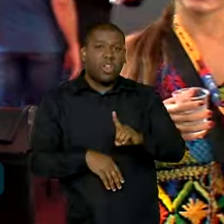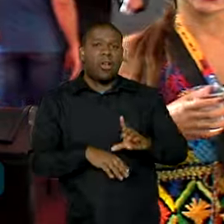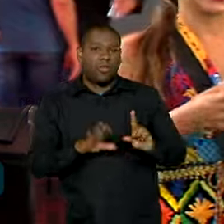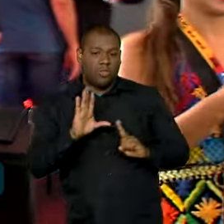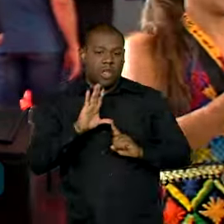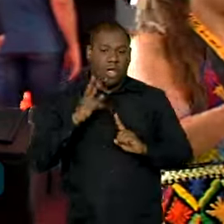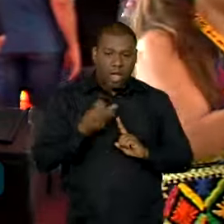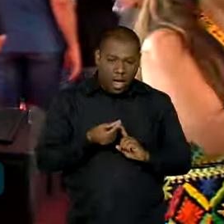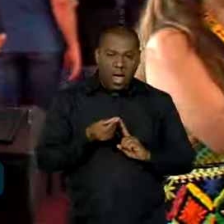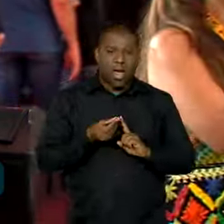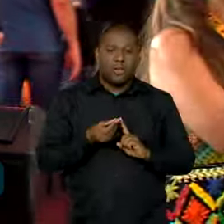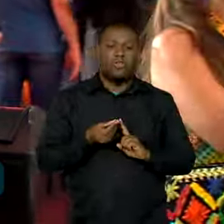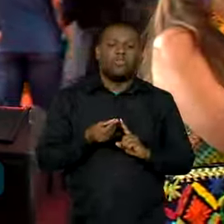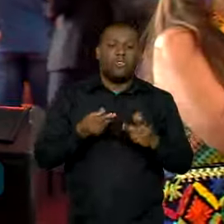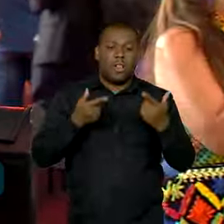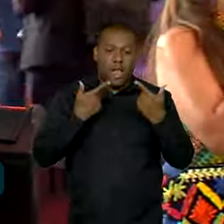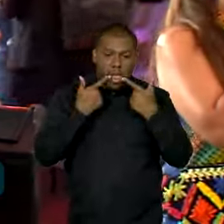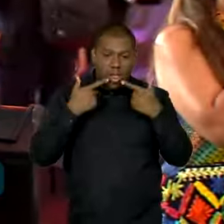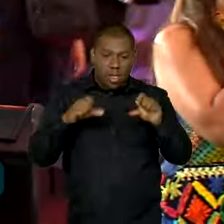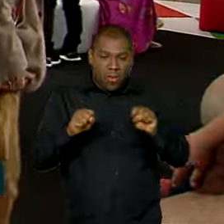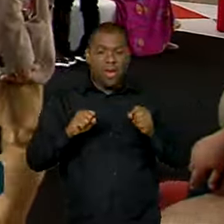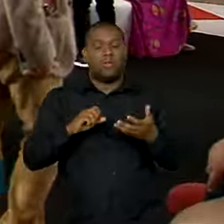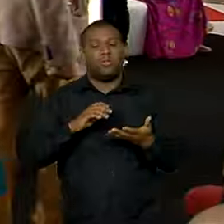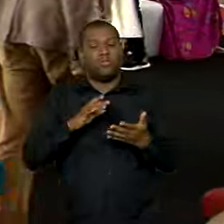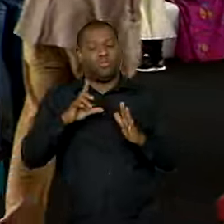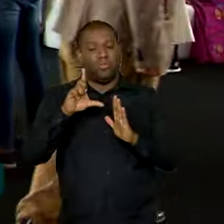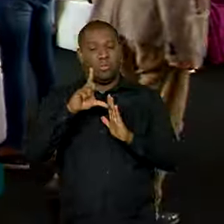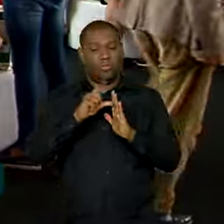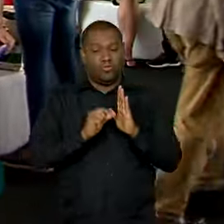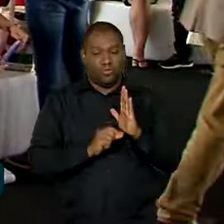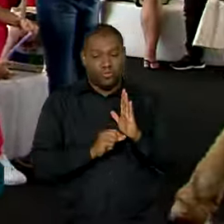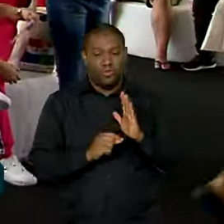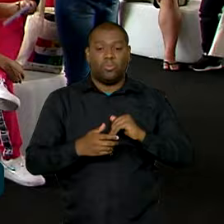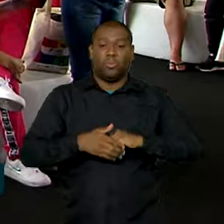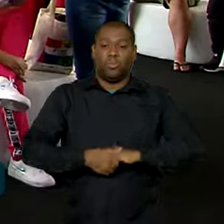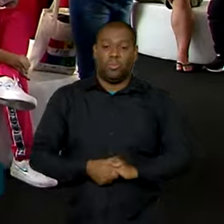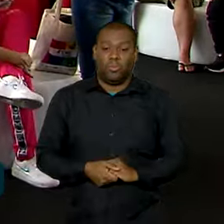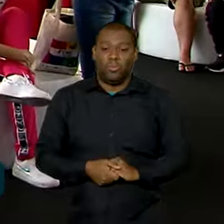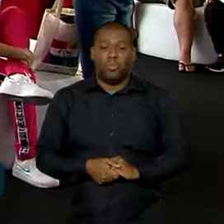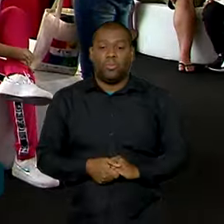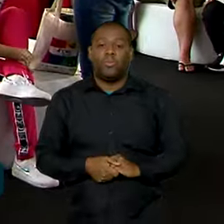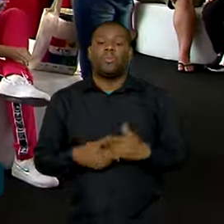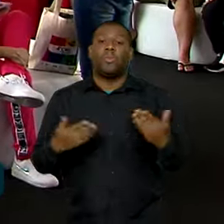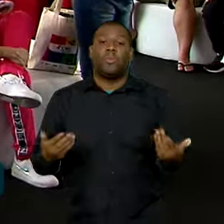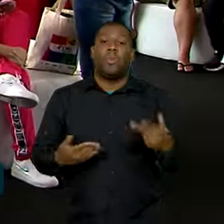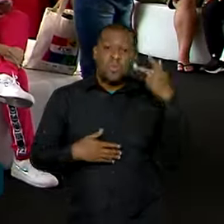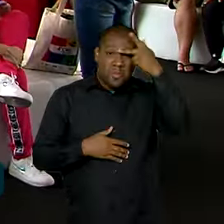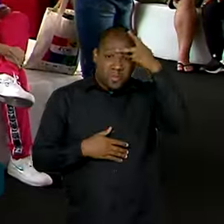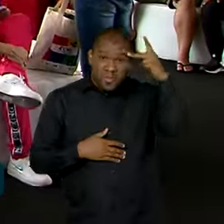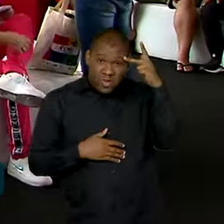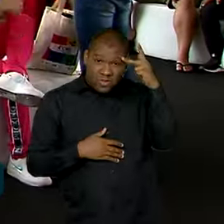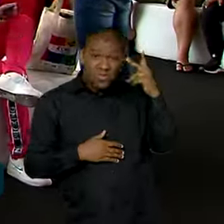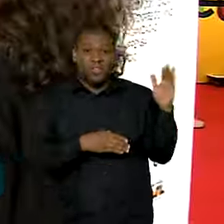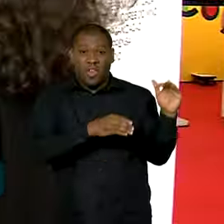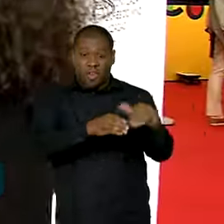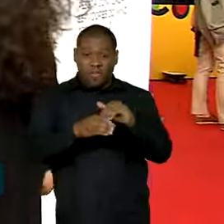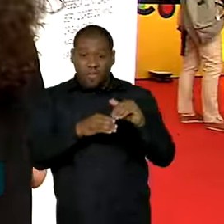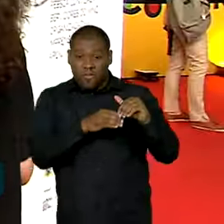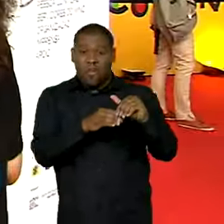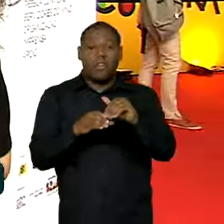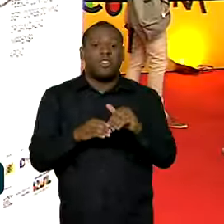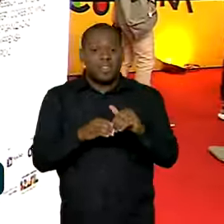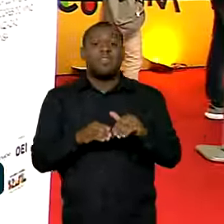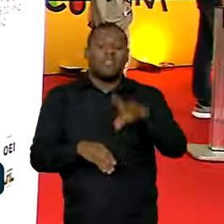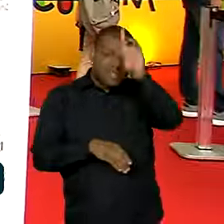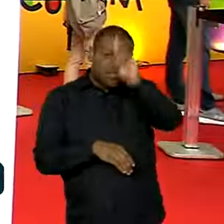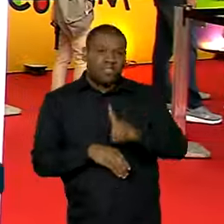A conferência deve contar com a participação de 1.300 delegados, que têm direito a voz e voto nas plenárias e vão